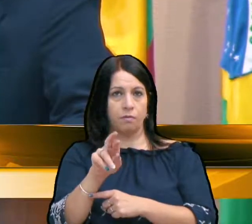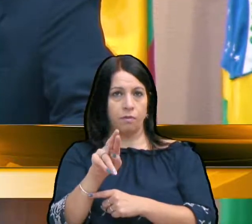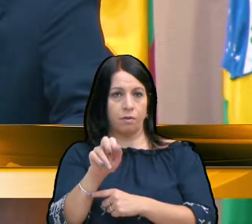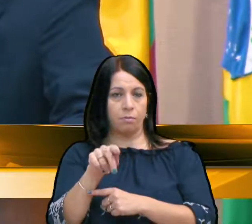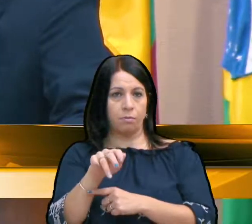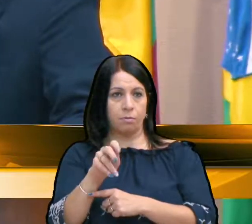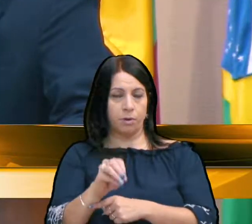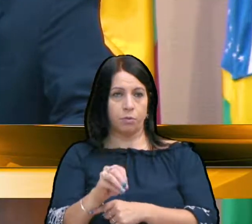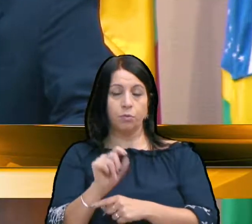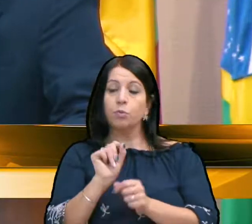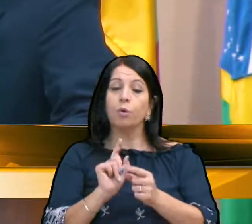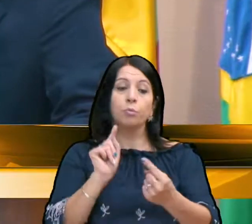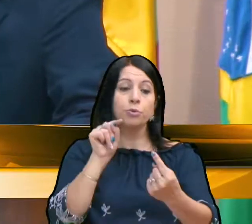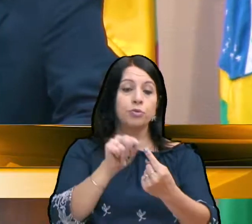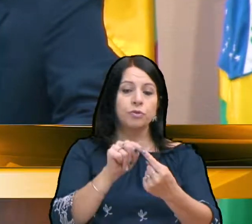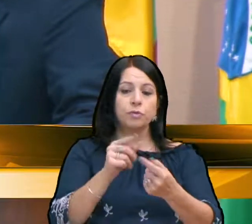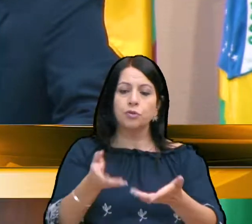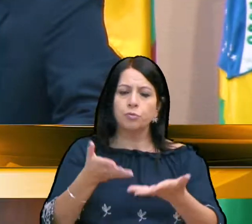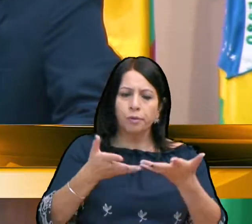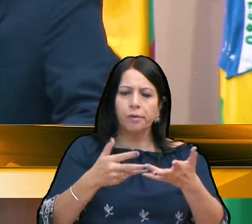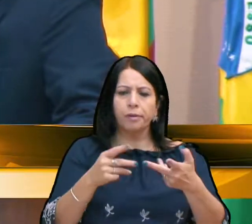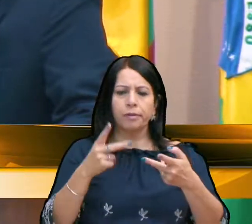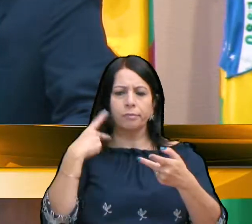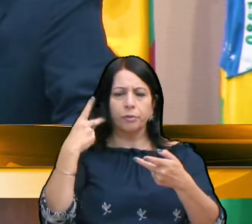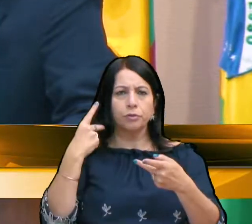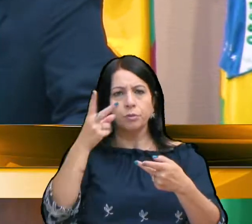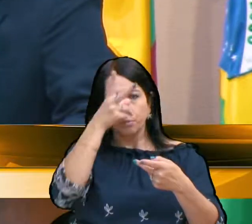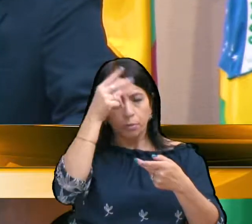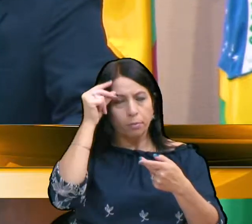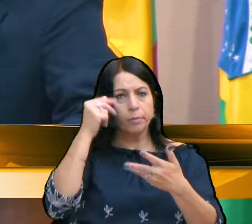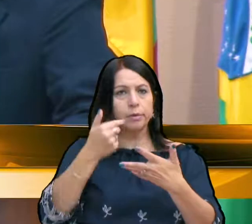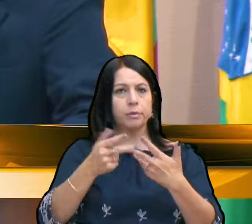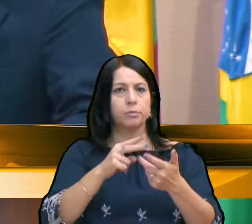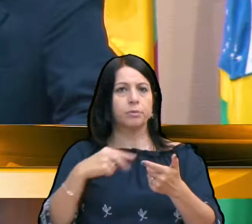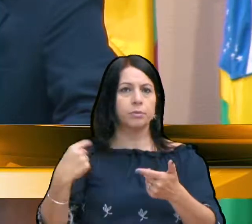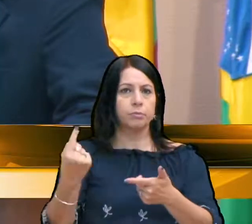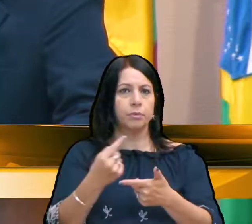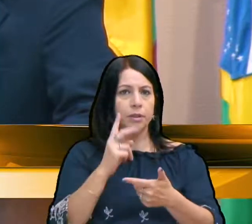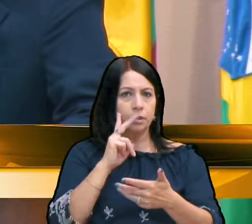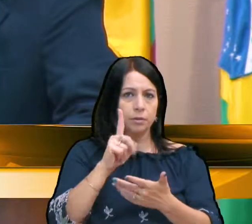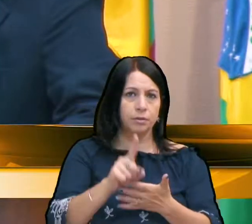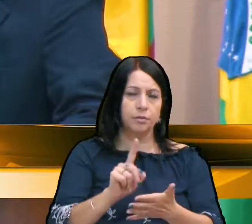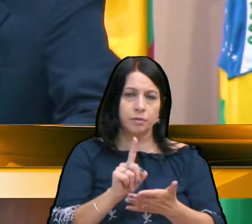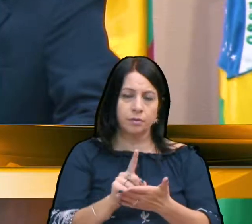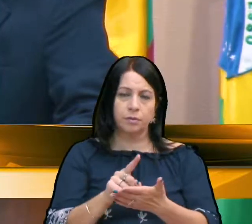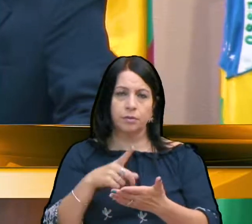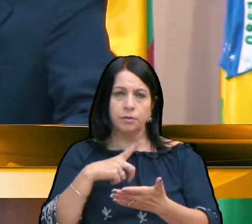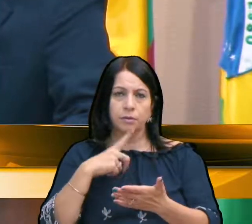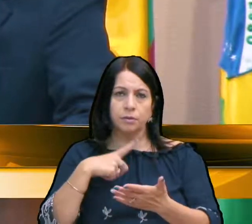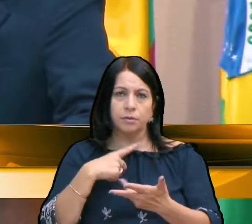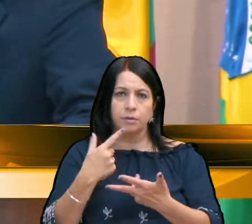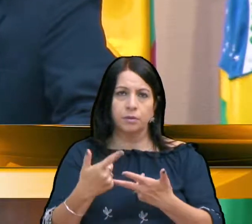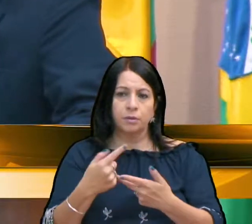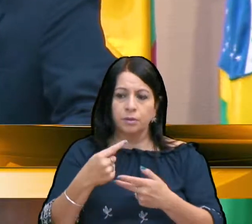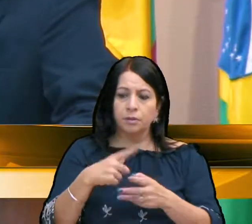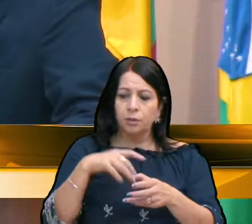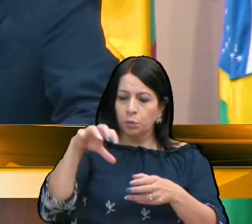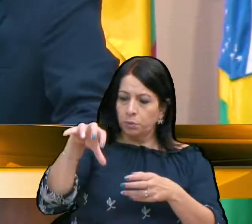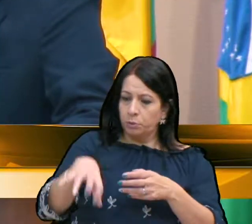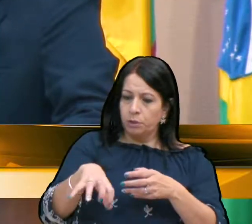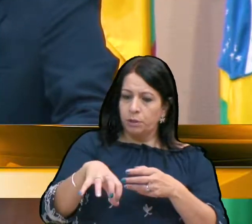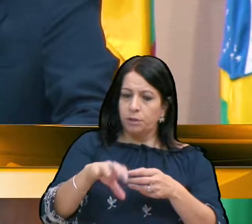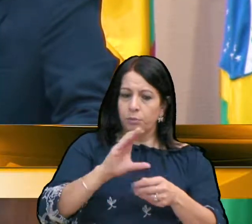estimular a criação de políticas públicas do fomento nos municípios onde que não possuem sequer um departamento ou